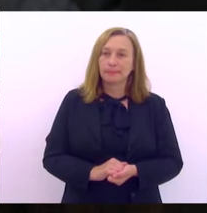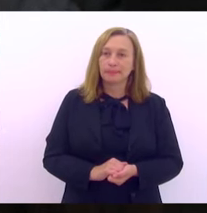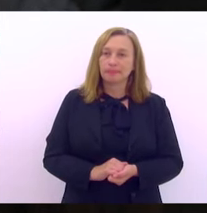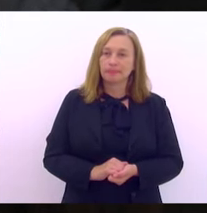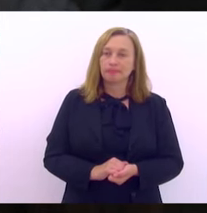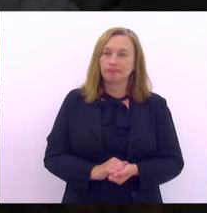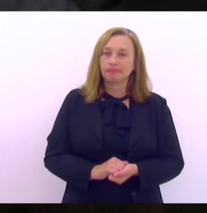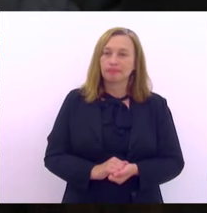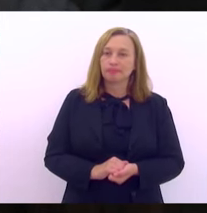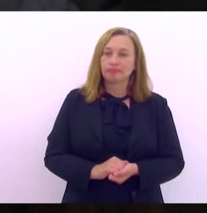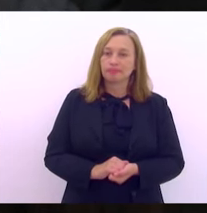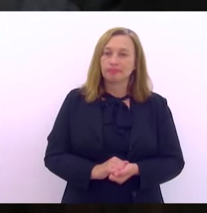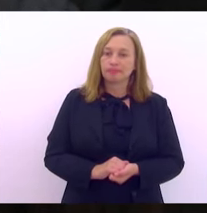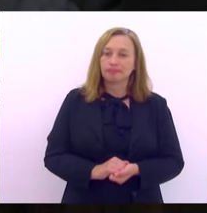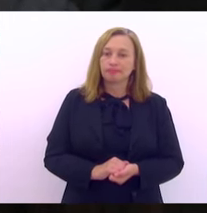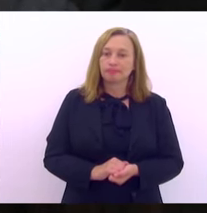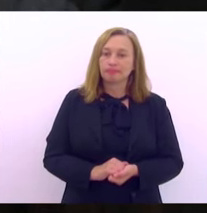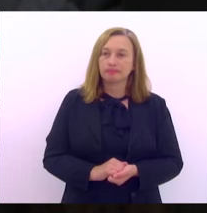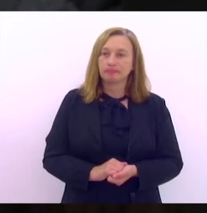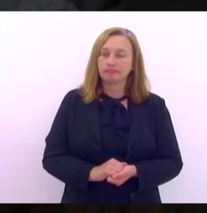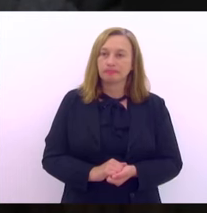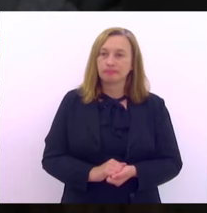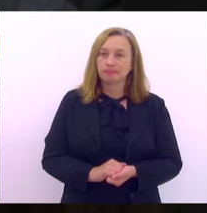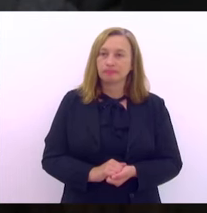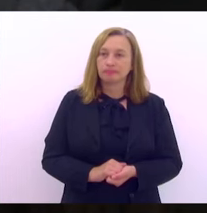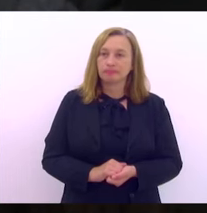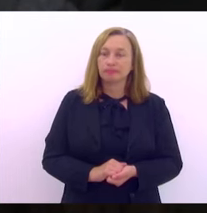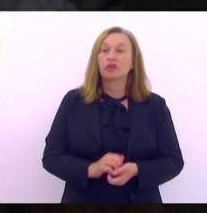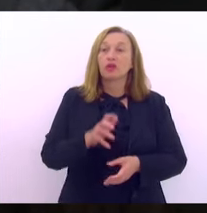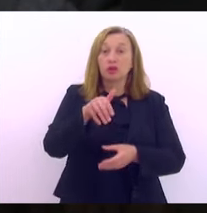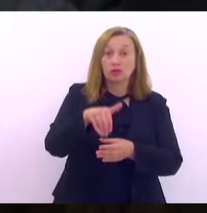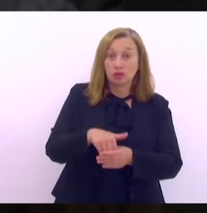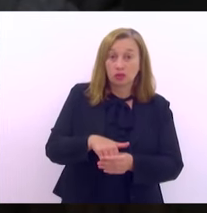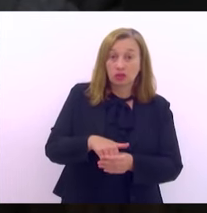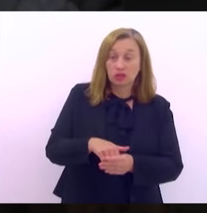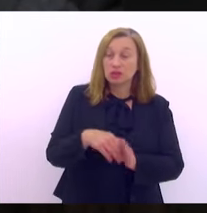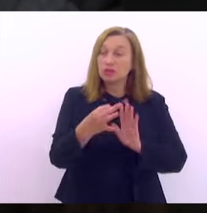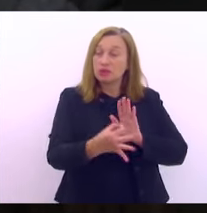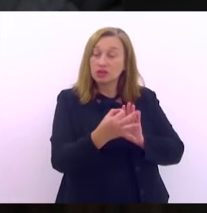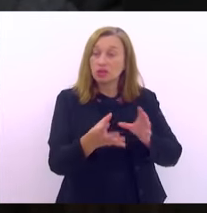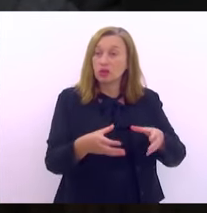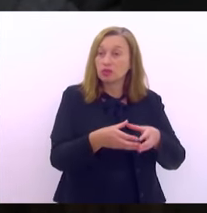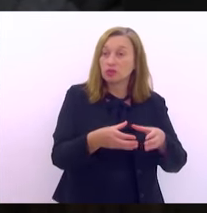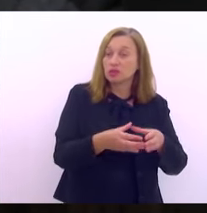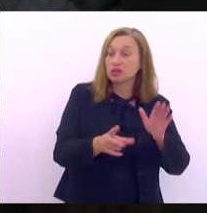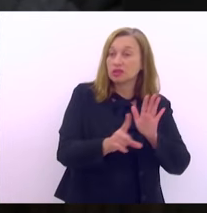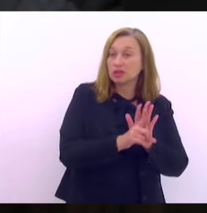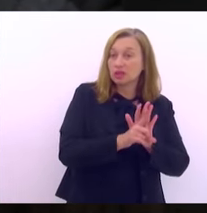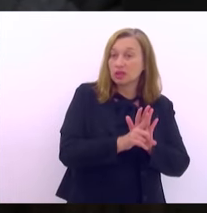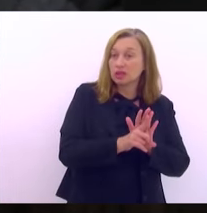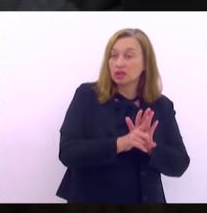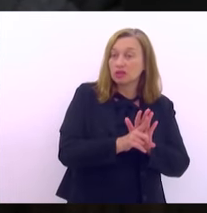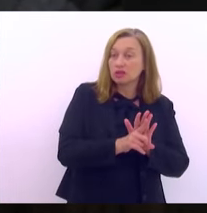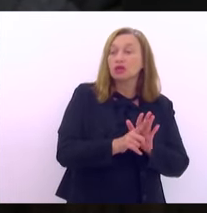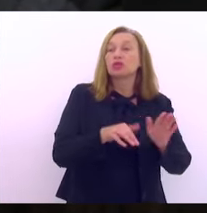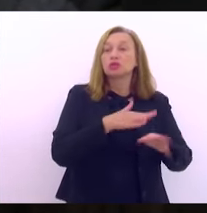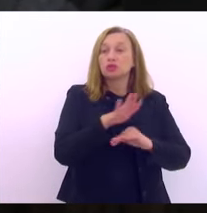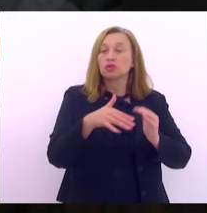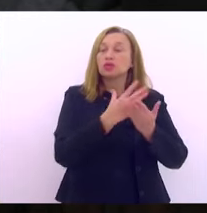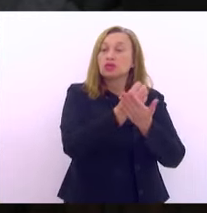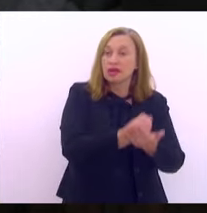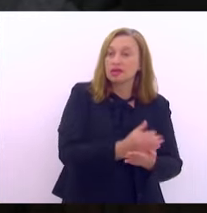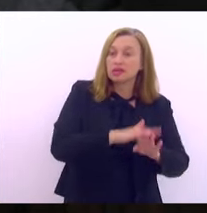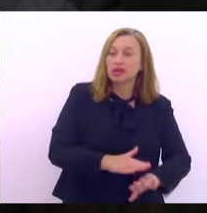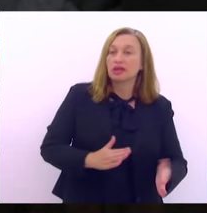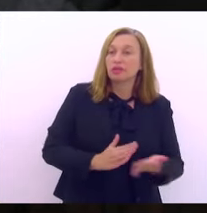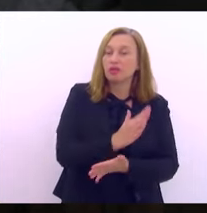Não? Nós estamos no último. Em votação, parecer da Comissão de Indicações Legislativas, senhores que aprovam, permaneçam como